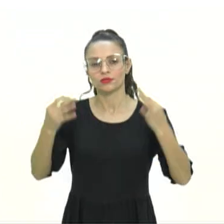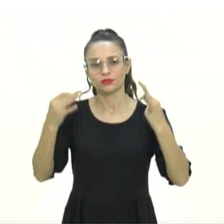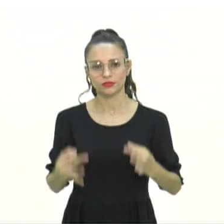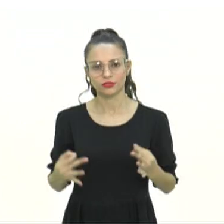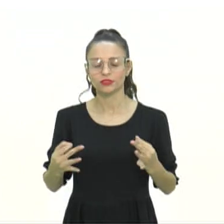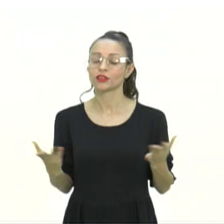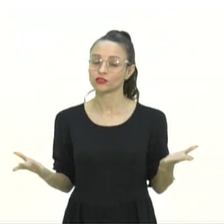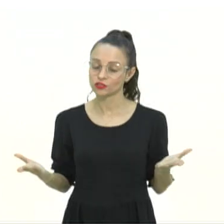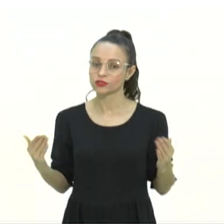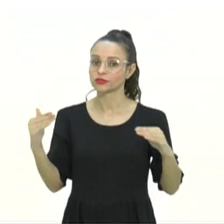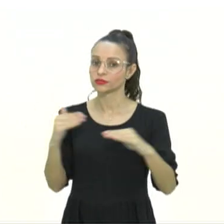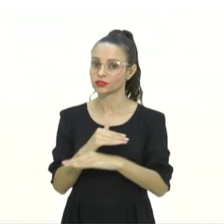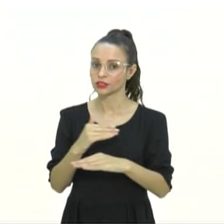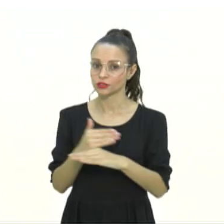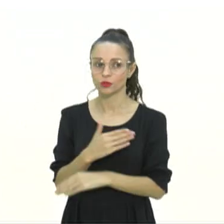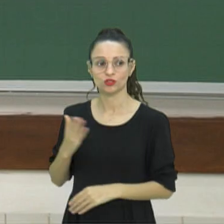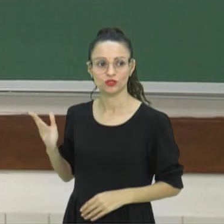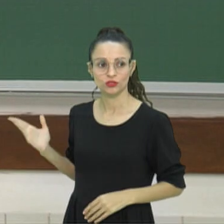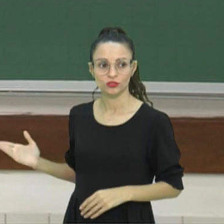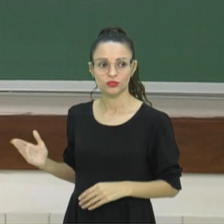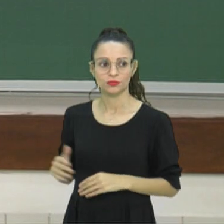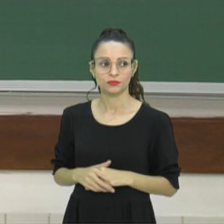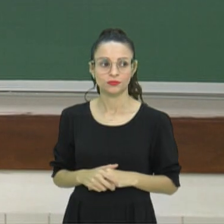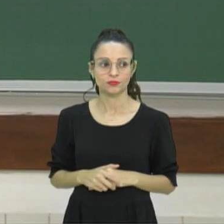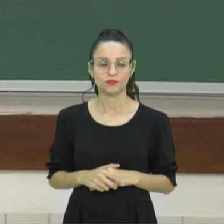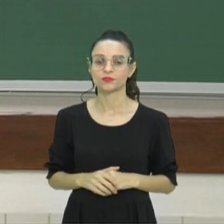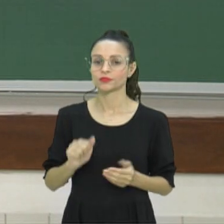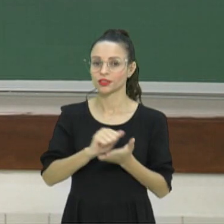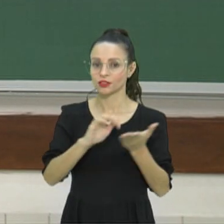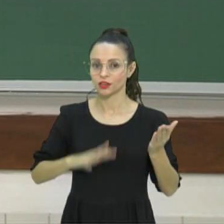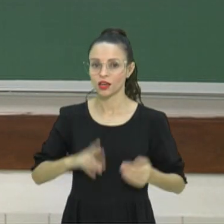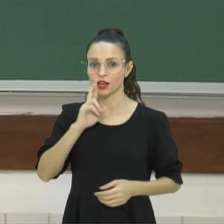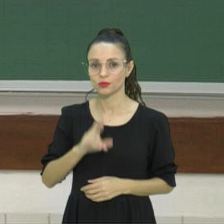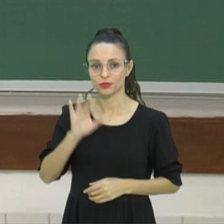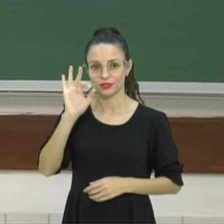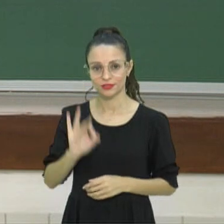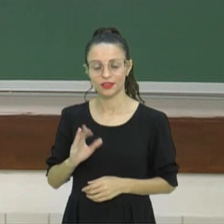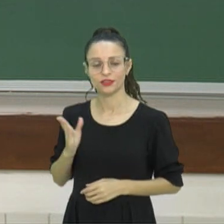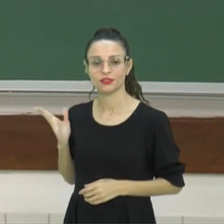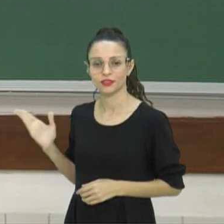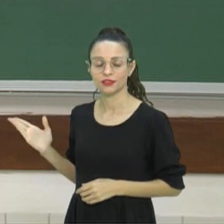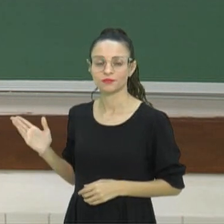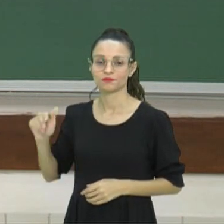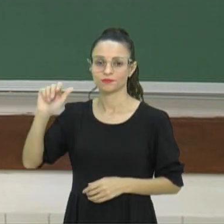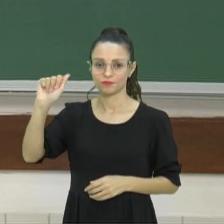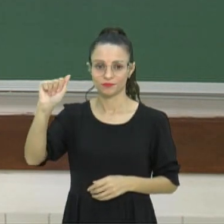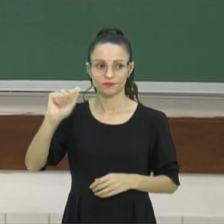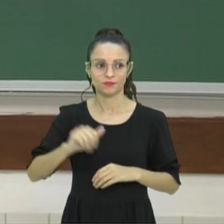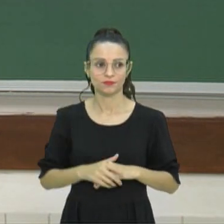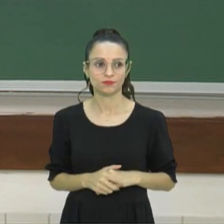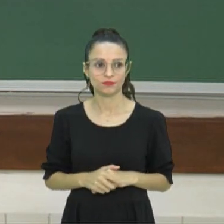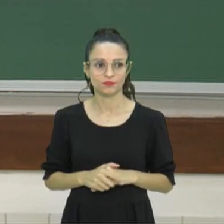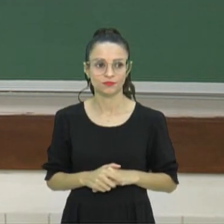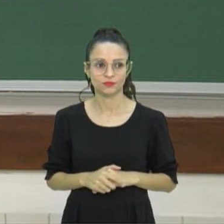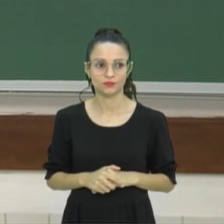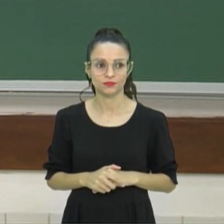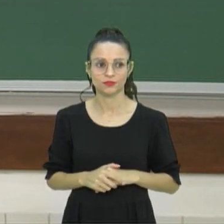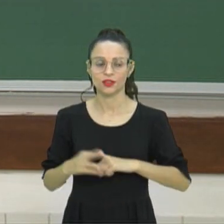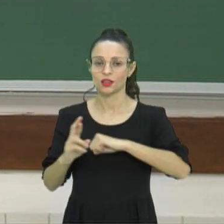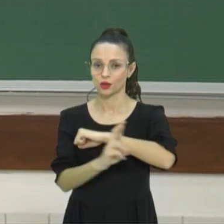dos transportes. Então, desse exercício, a resposta certa seria a letra A,